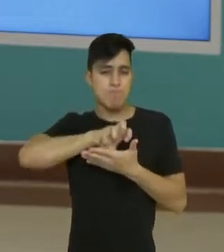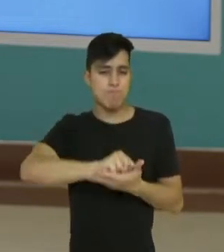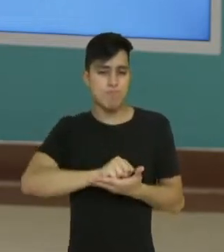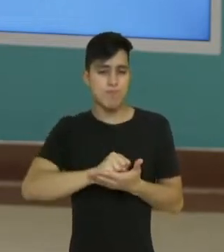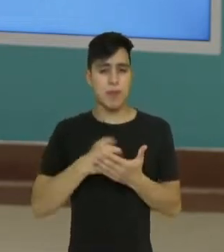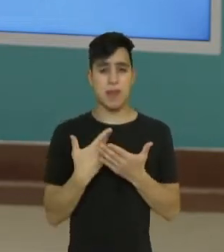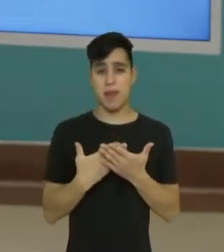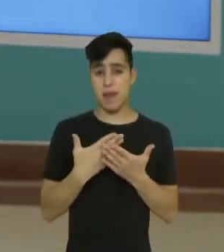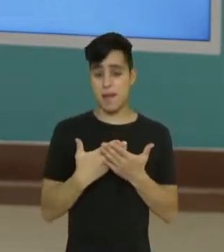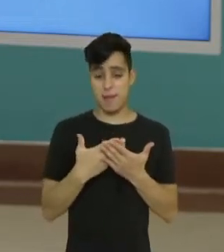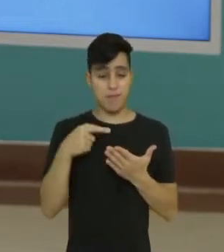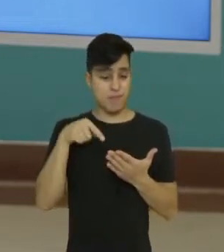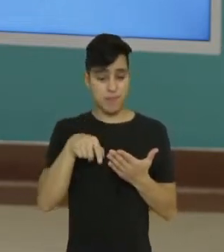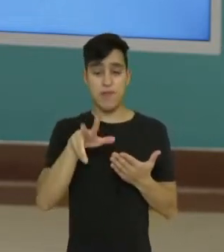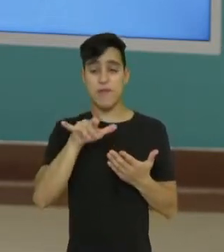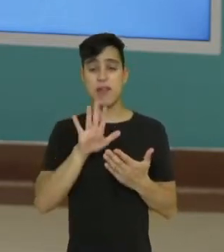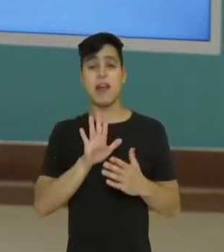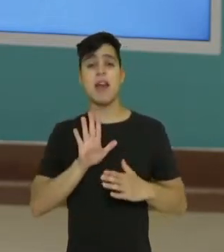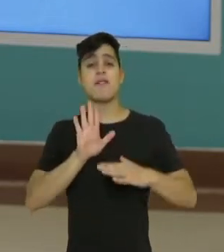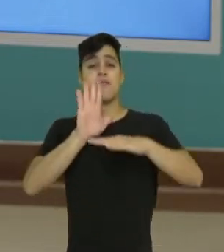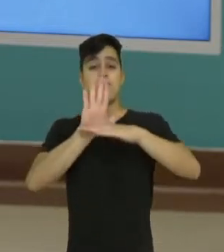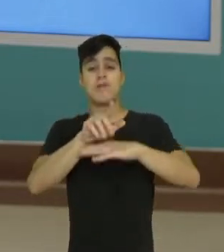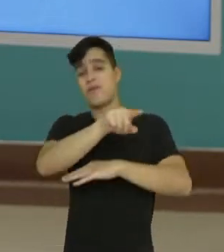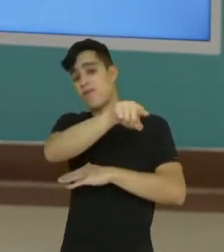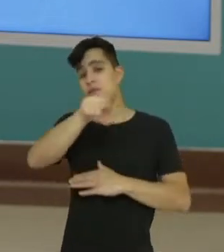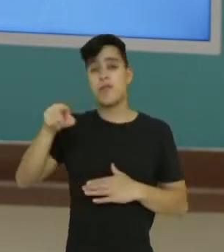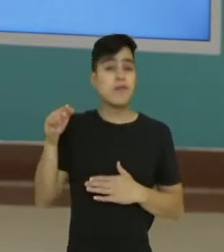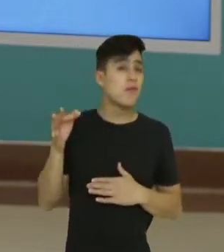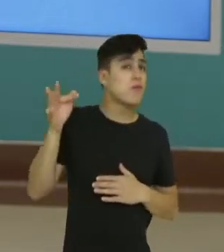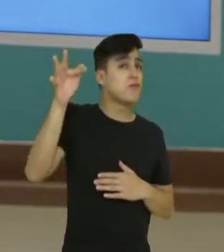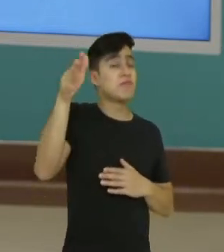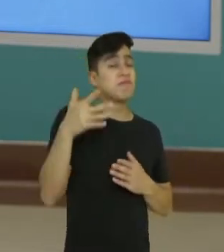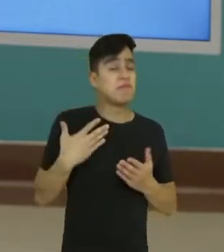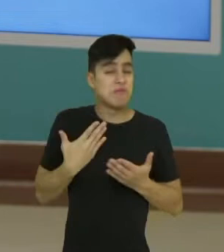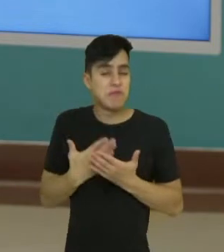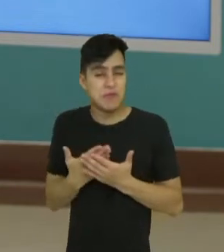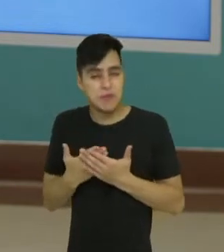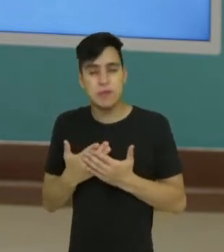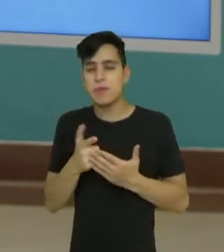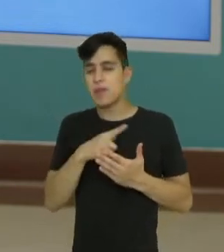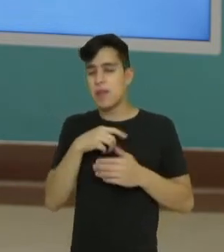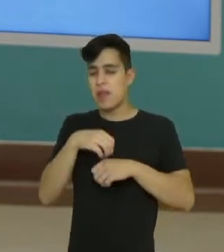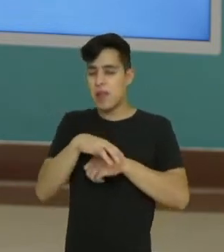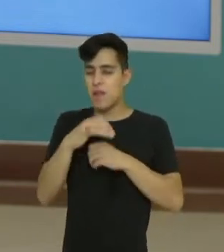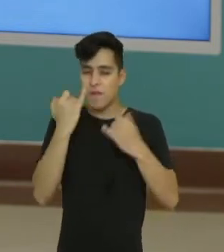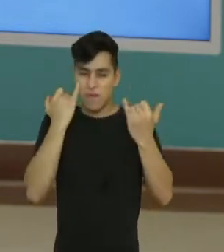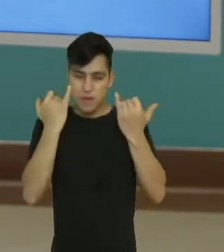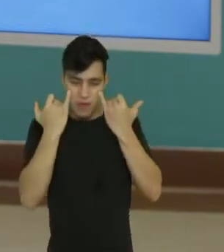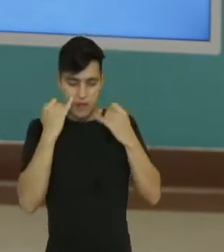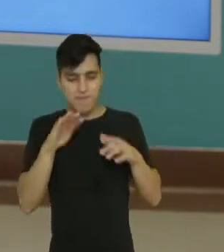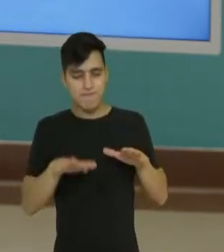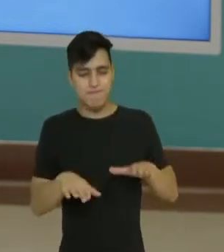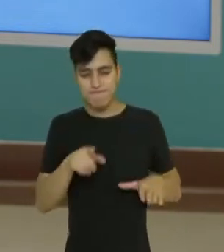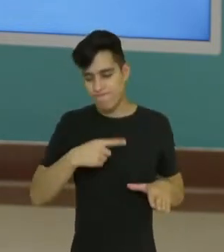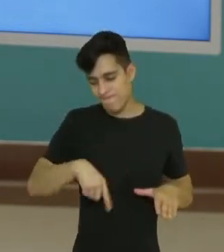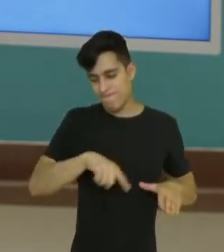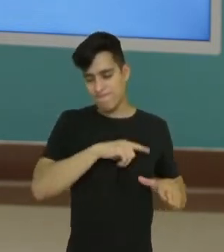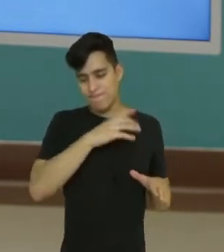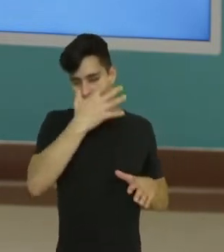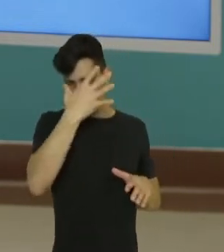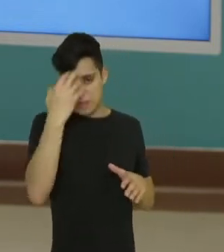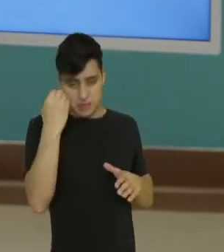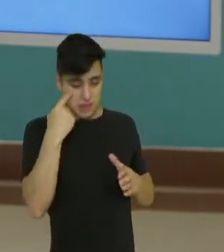vão contribuir, vão auxiliar nos seus estudos. Tem muitas informações e às vezes a gente acaba esquecendo.